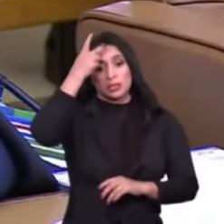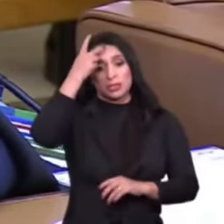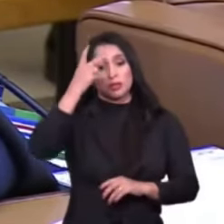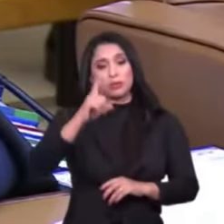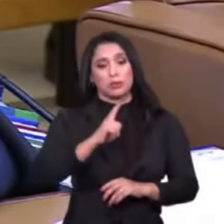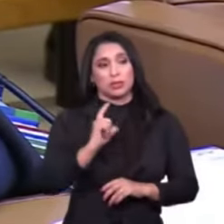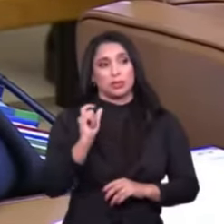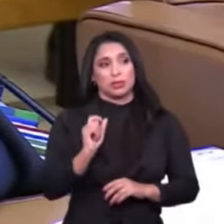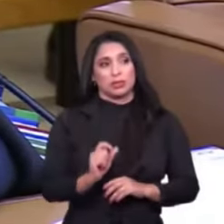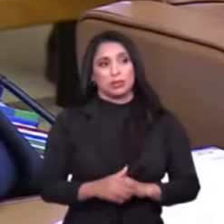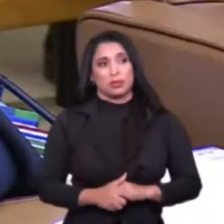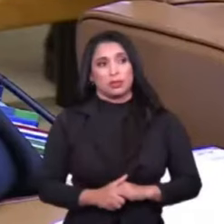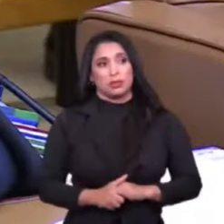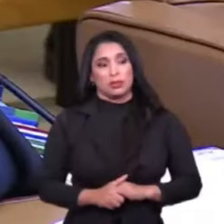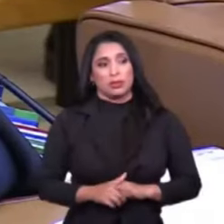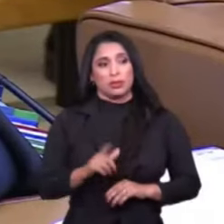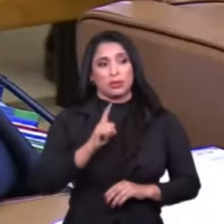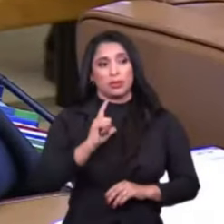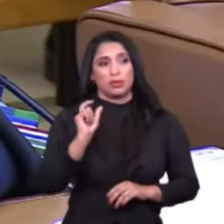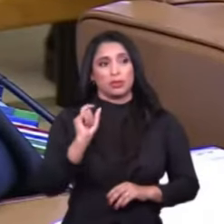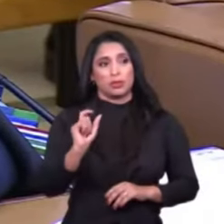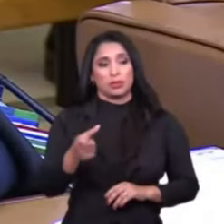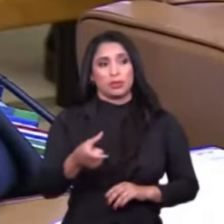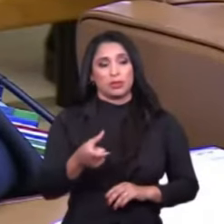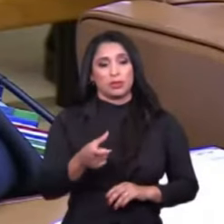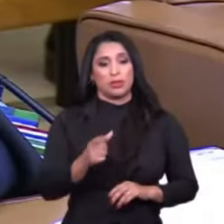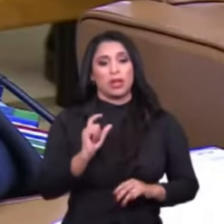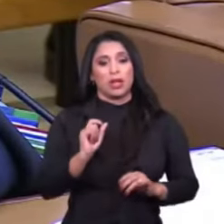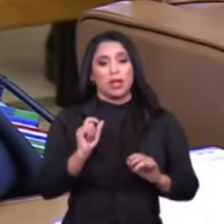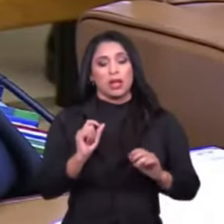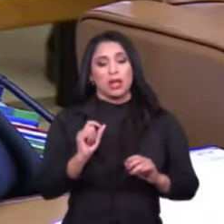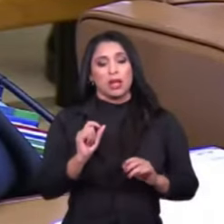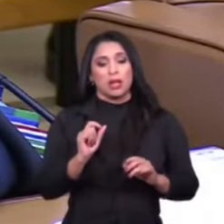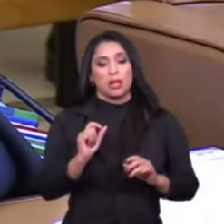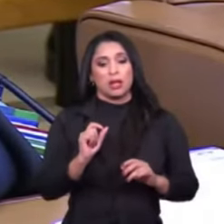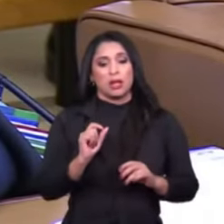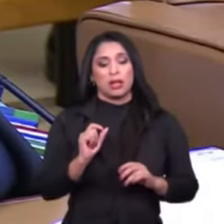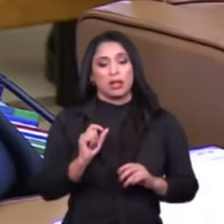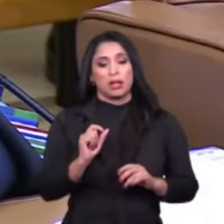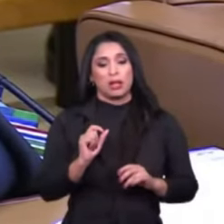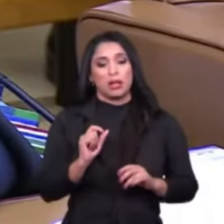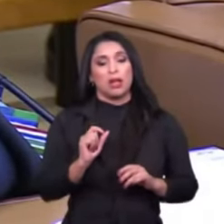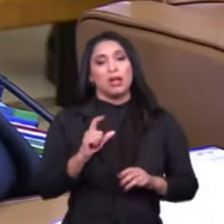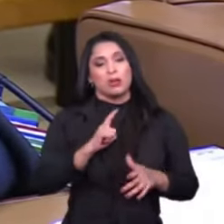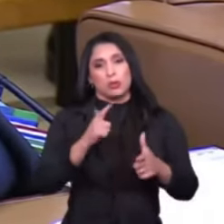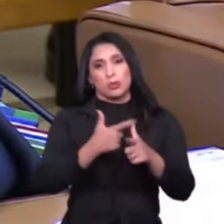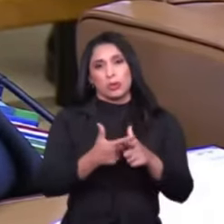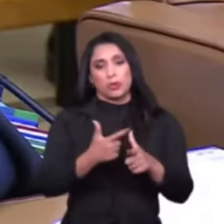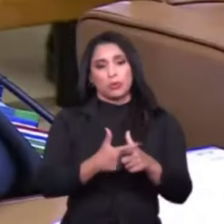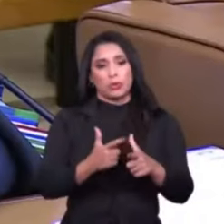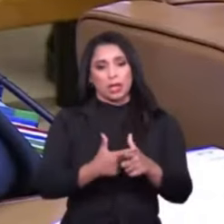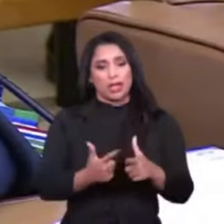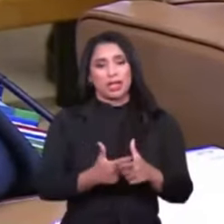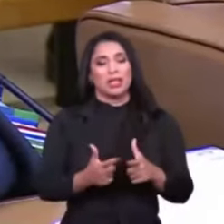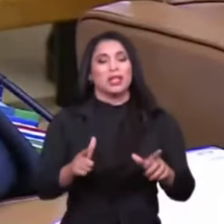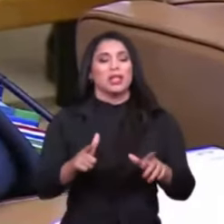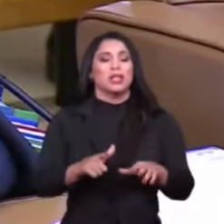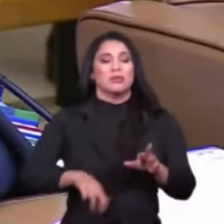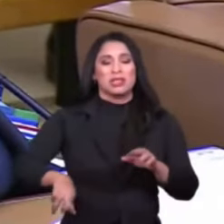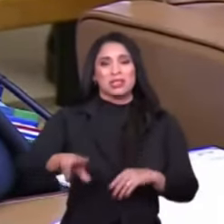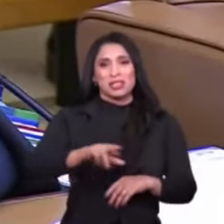A hipótese que o uso precoce da maconha está associado ao aumento de anomalias morfométricas,